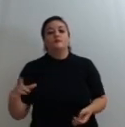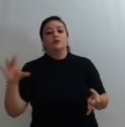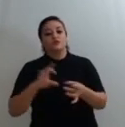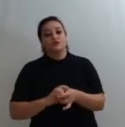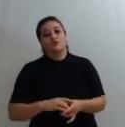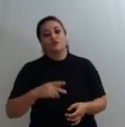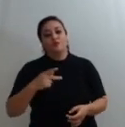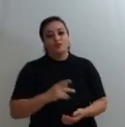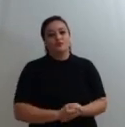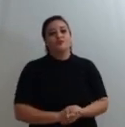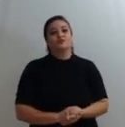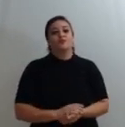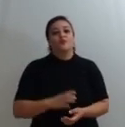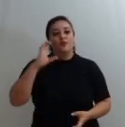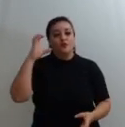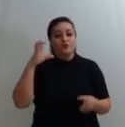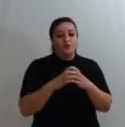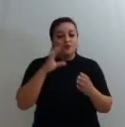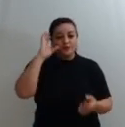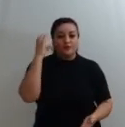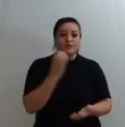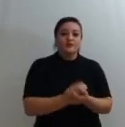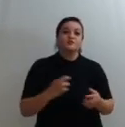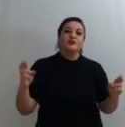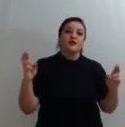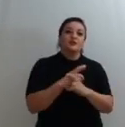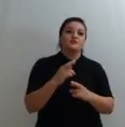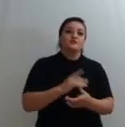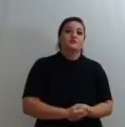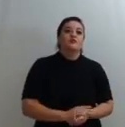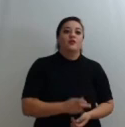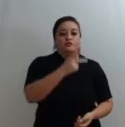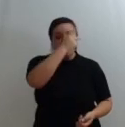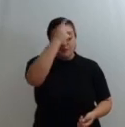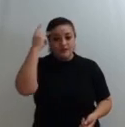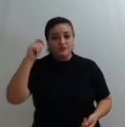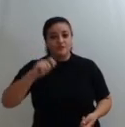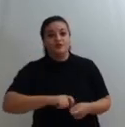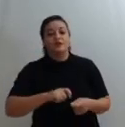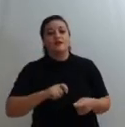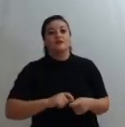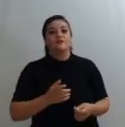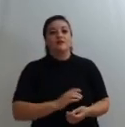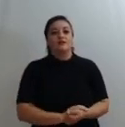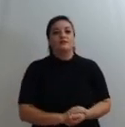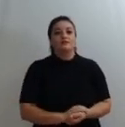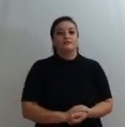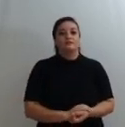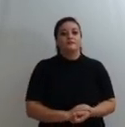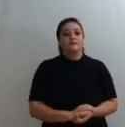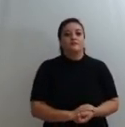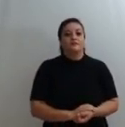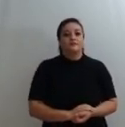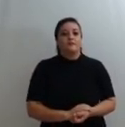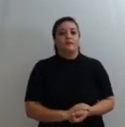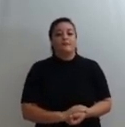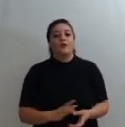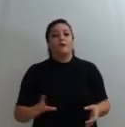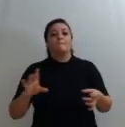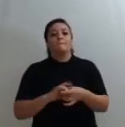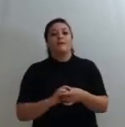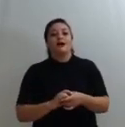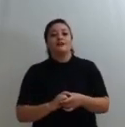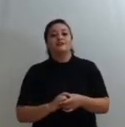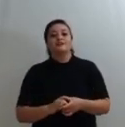Esse é o ponto. Em relação ao caso de quem realiza essa conduta como parte integrante de um esquema de divisão